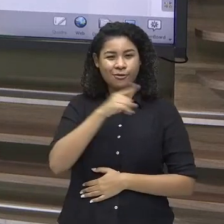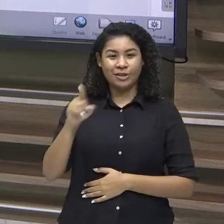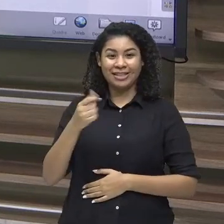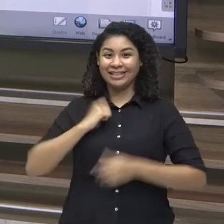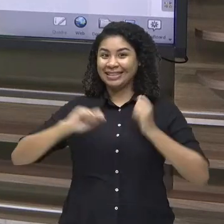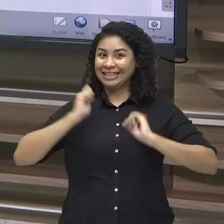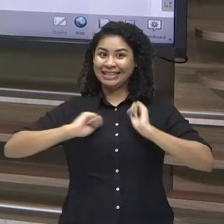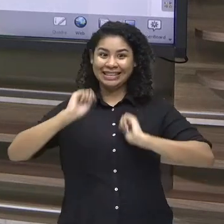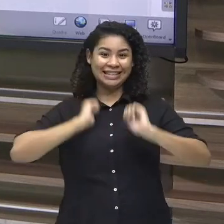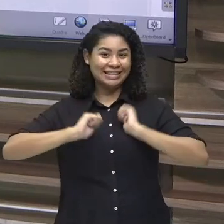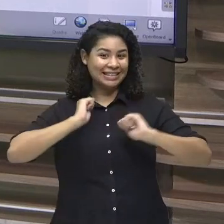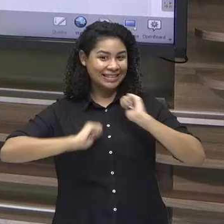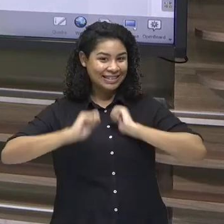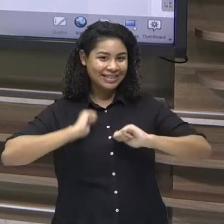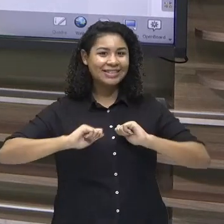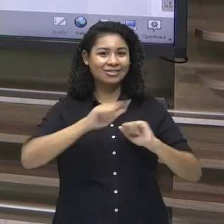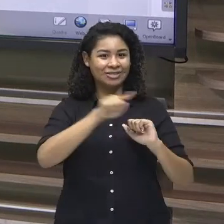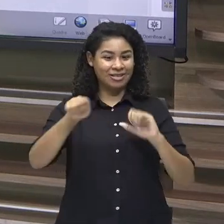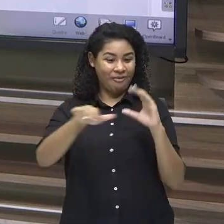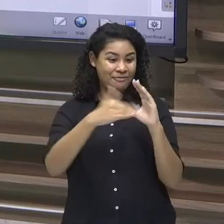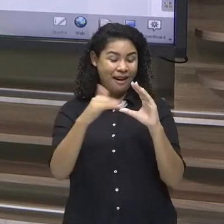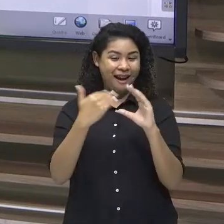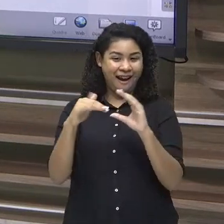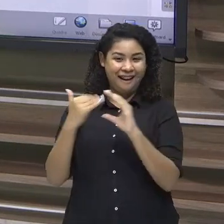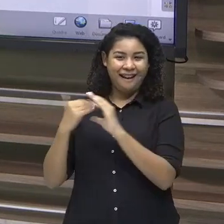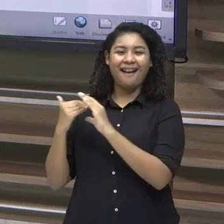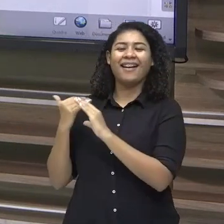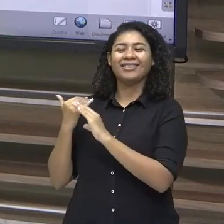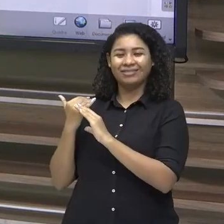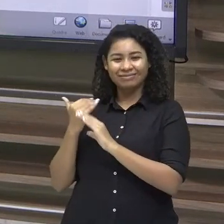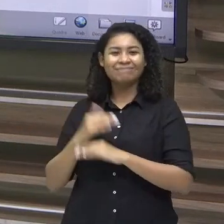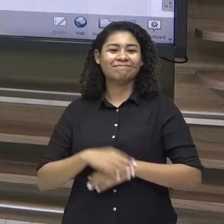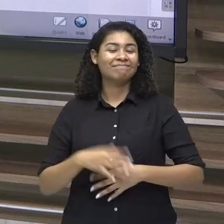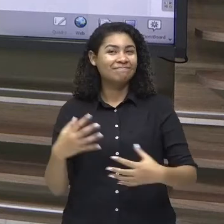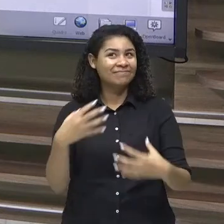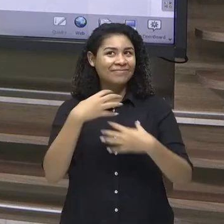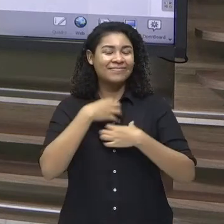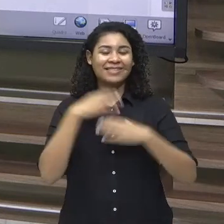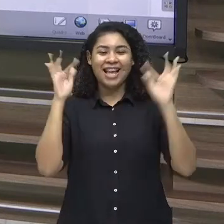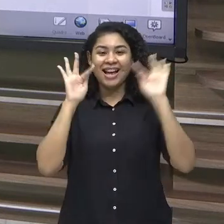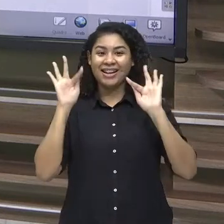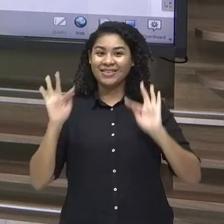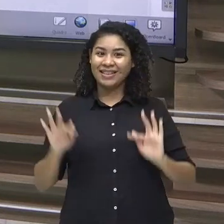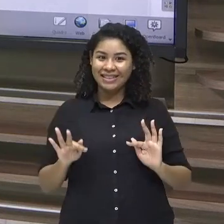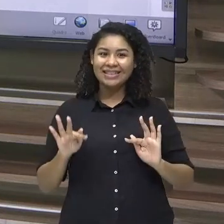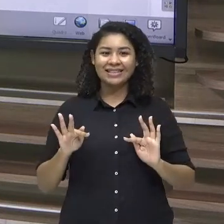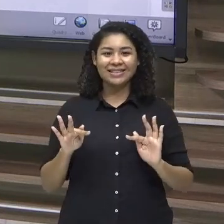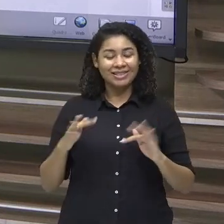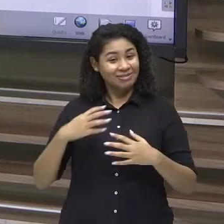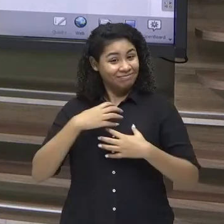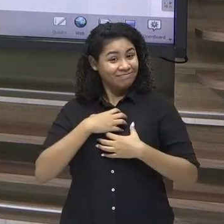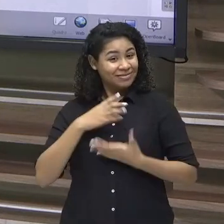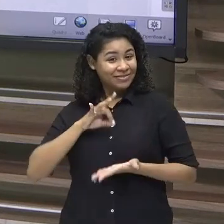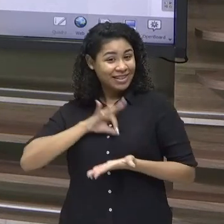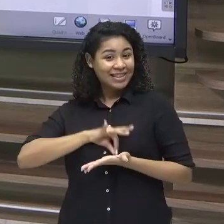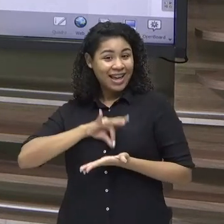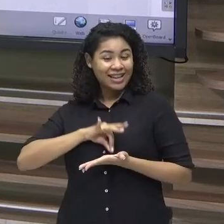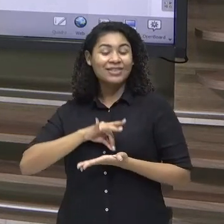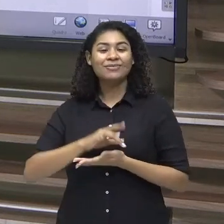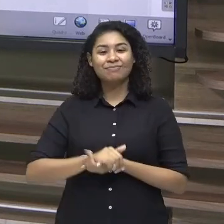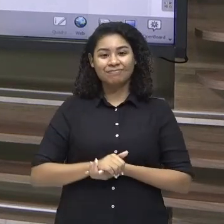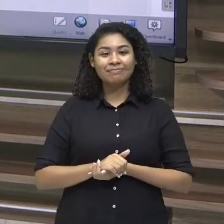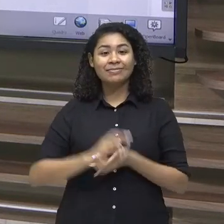animados no chat, está bombando a animação de vocês. Contagia o professor, deixa o professor de vocês muito feliz, que é sinal que vocês